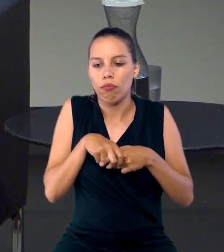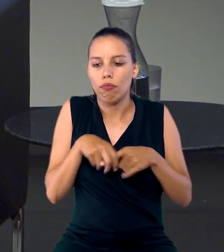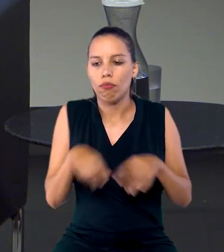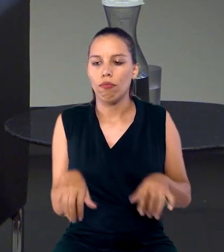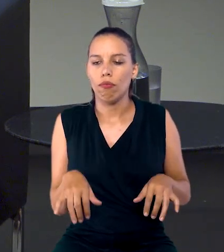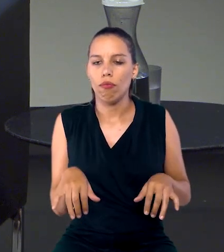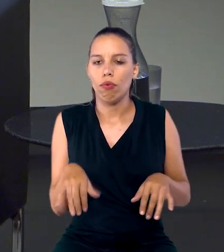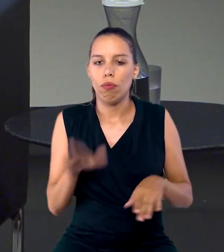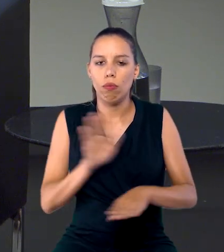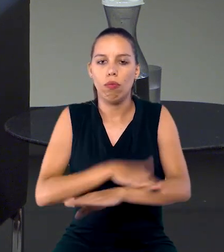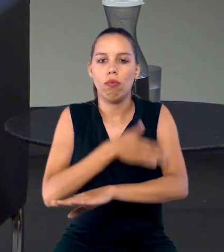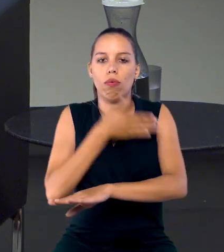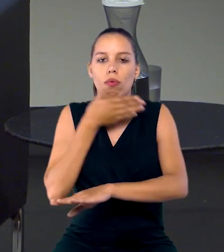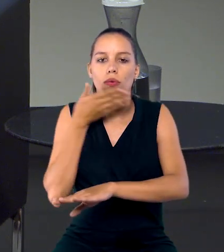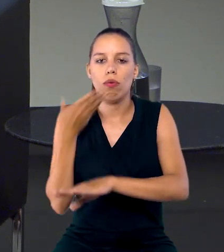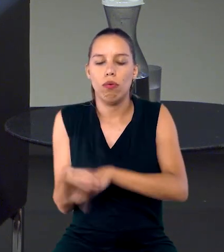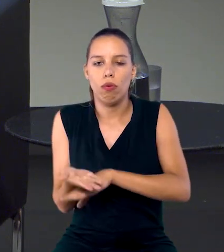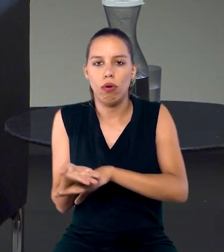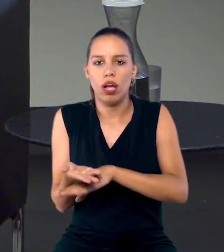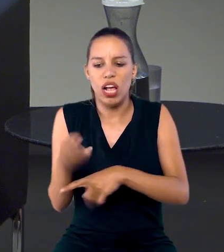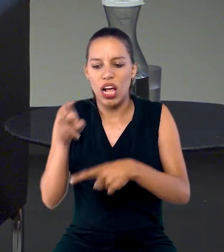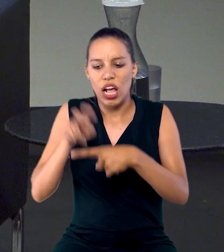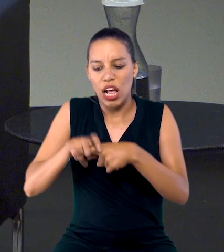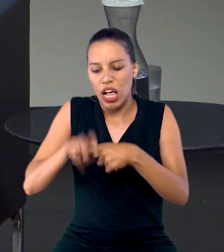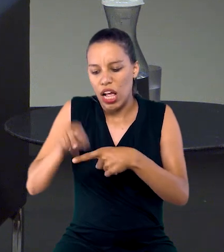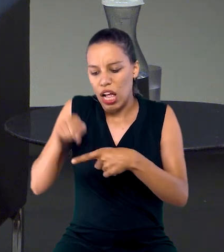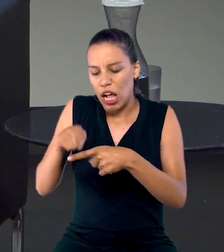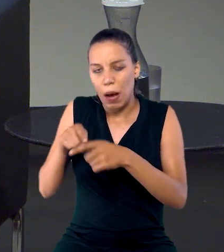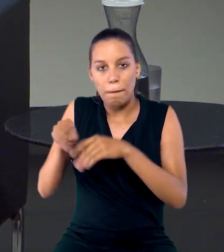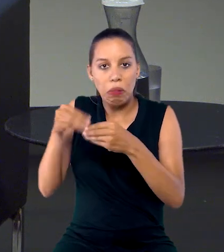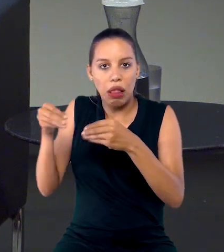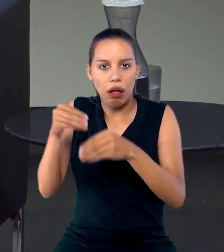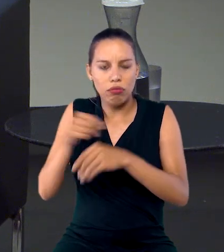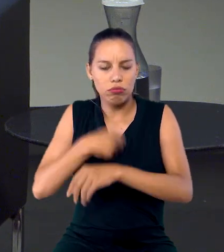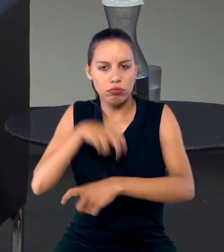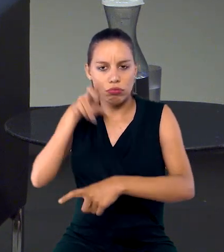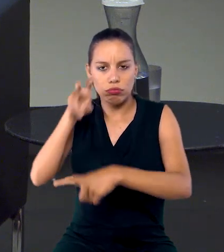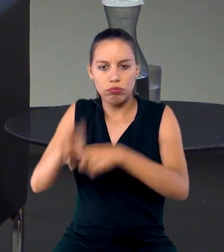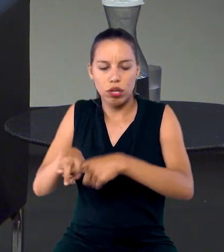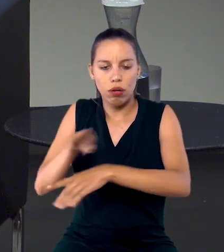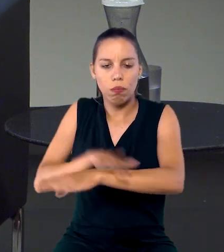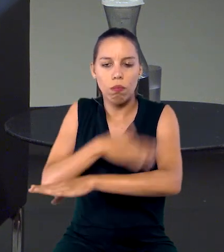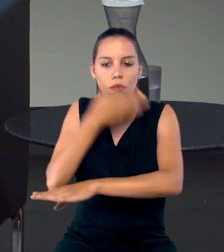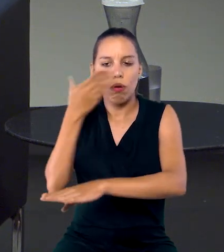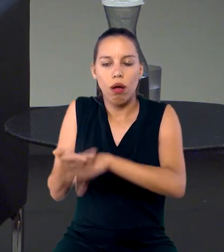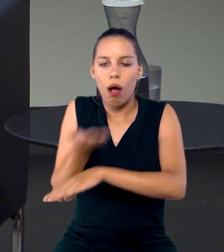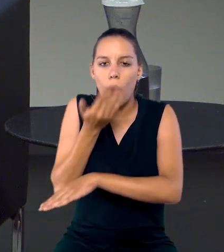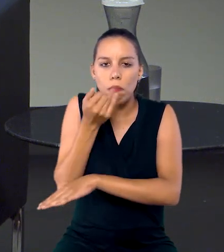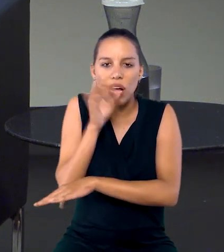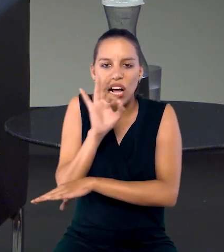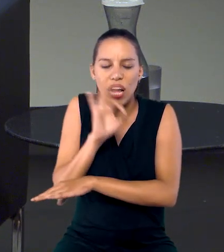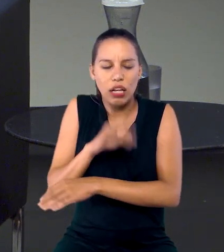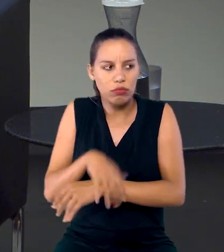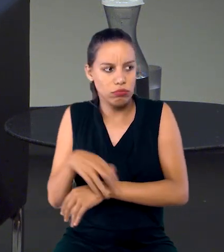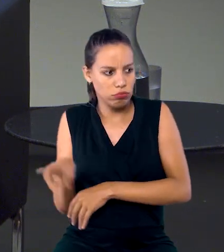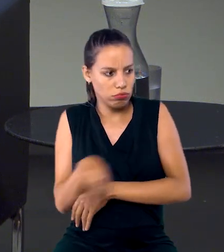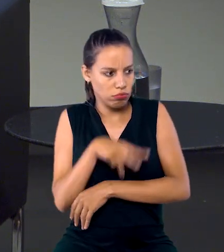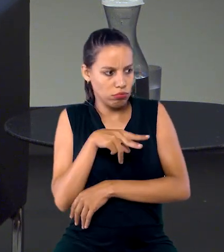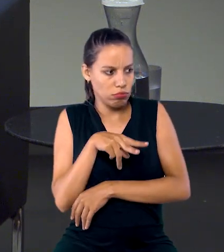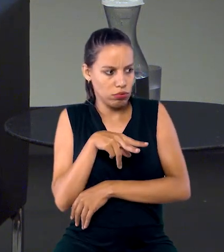Essa escuta. E essa escuta me atravessa, eu saio desse encontro, dessa reunião específica, onde eu fiquei perto